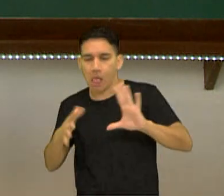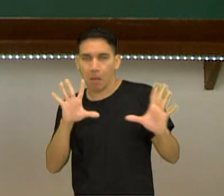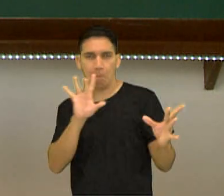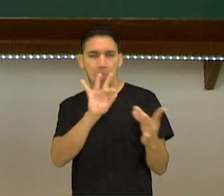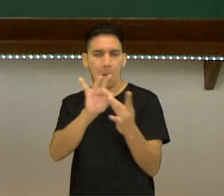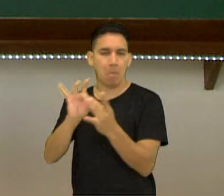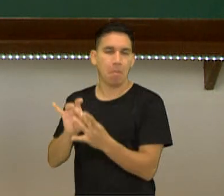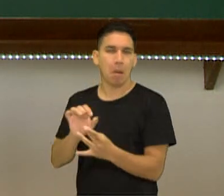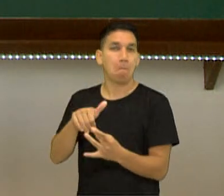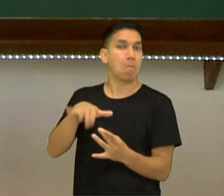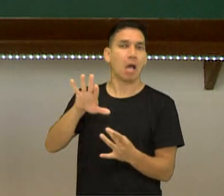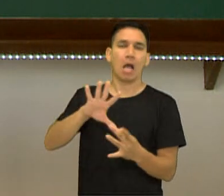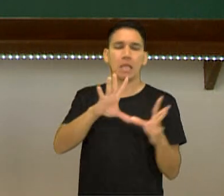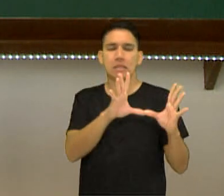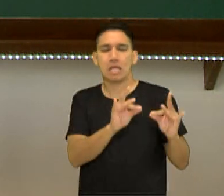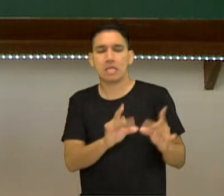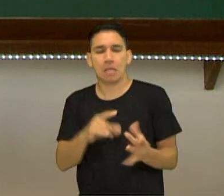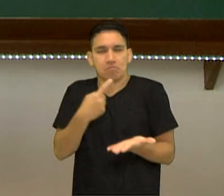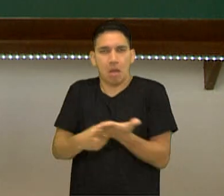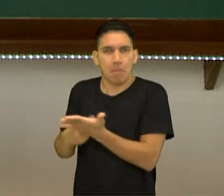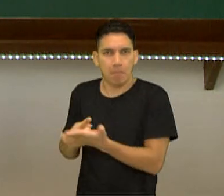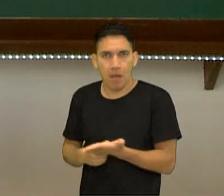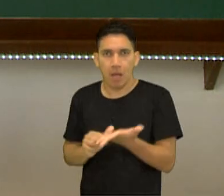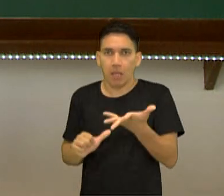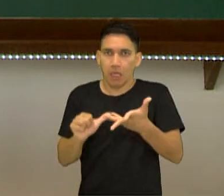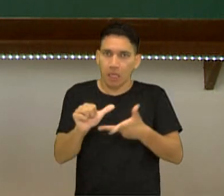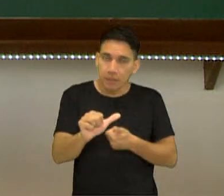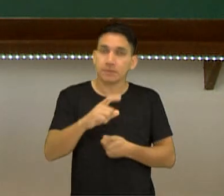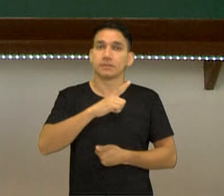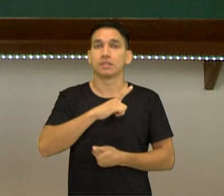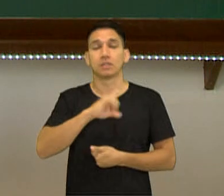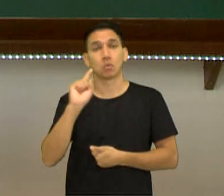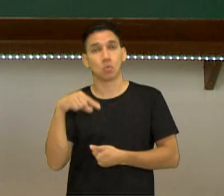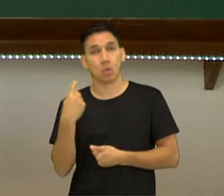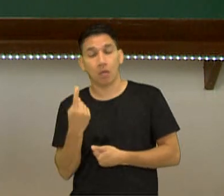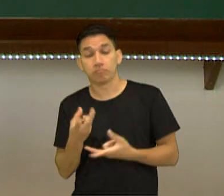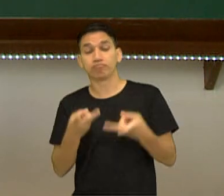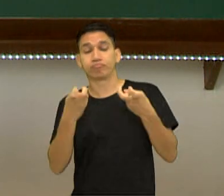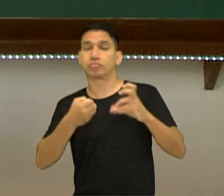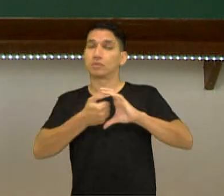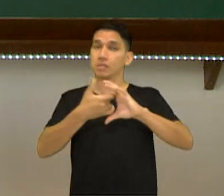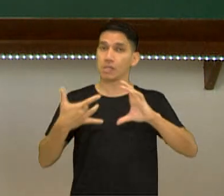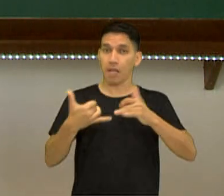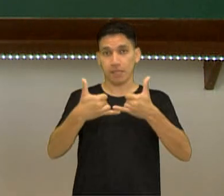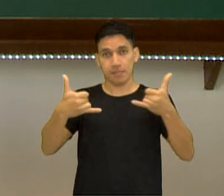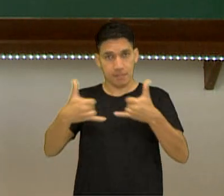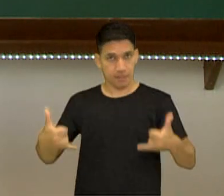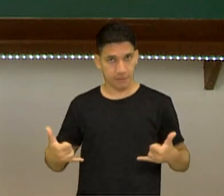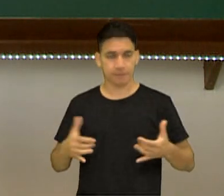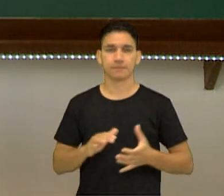mais definidas substâncias e a gente pode estar caracterizando elas através dessas linhas.